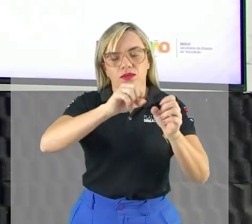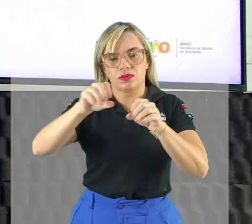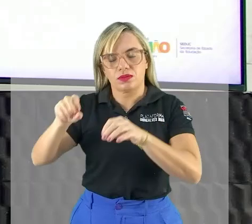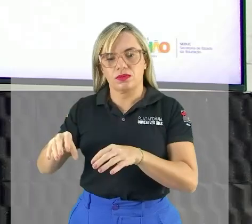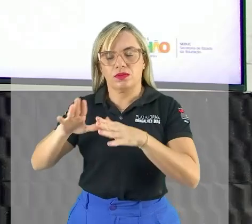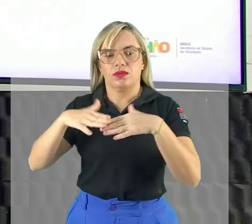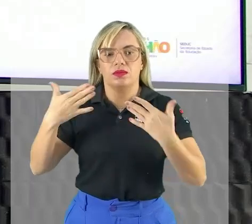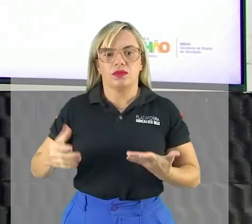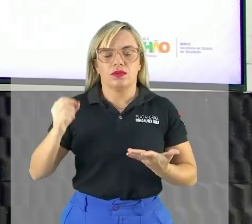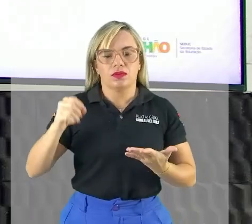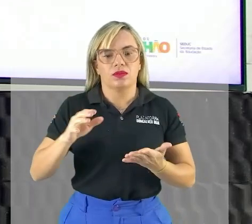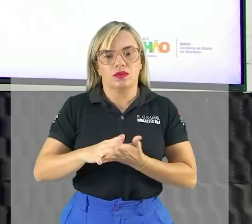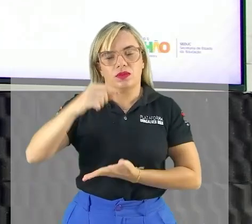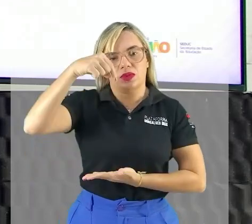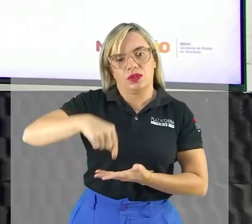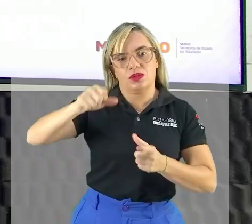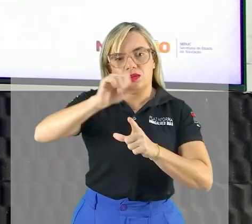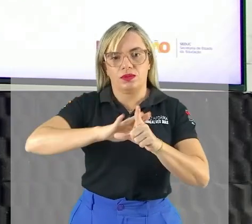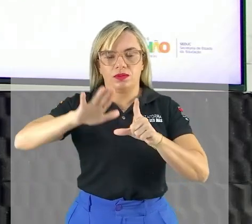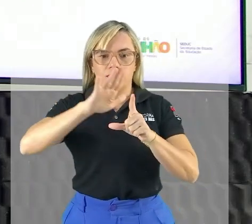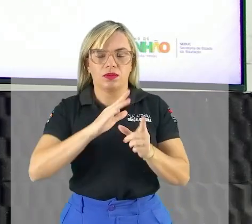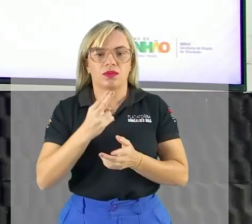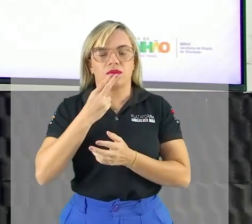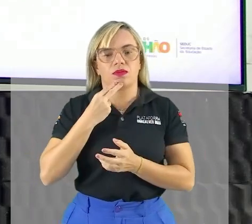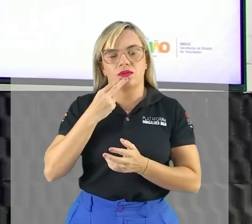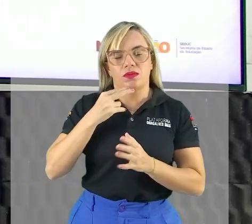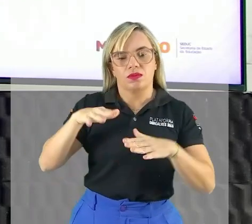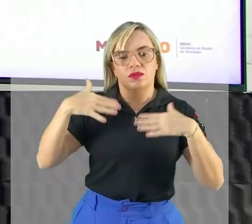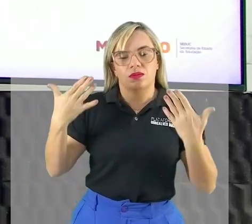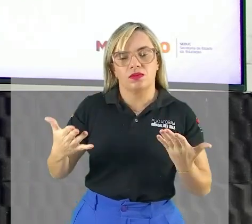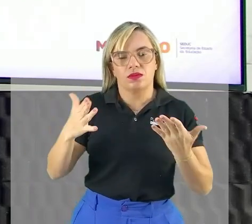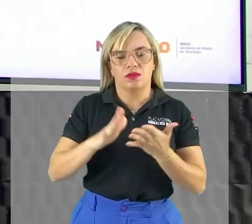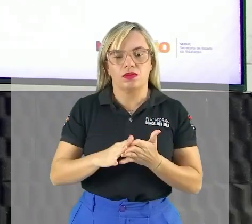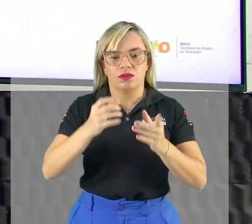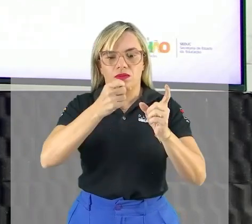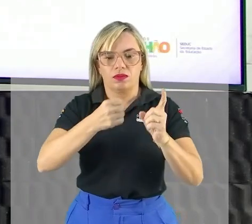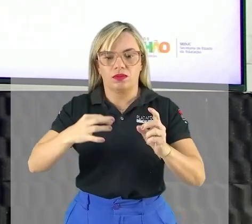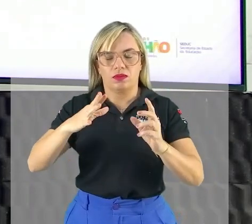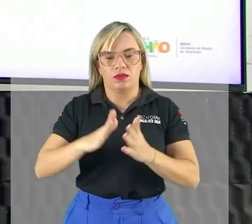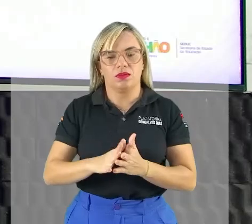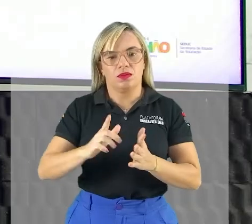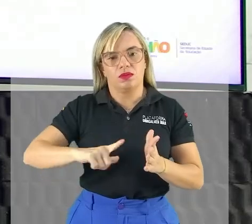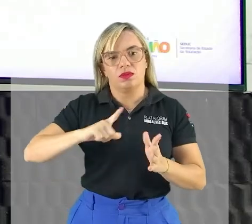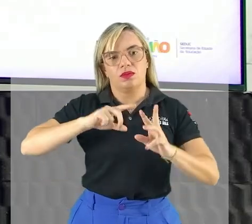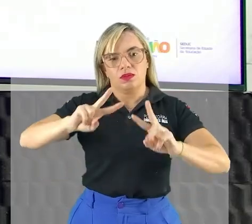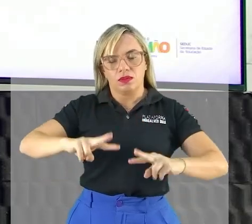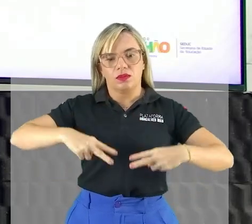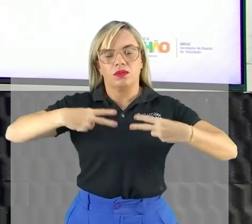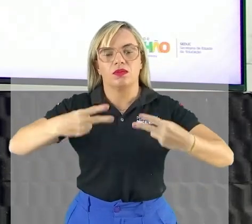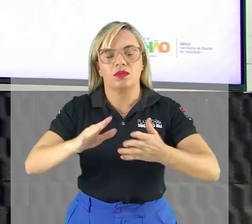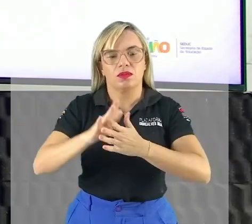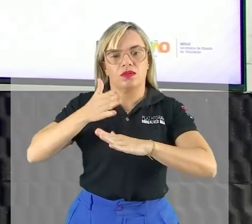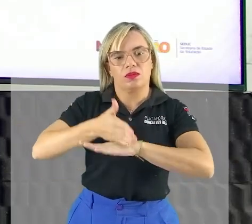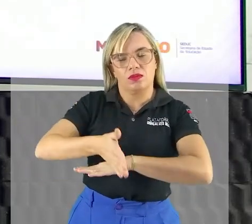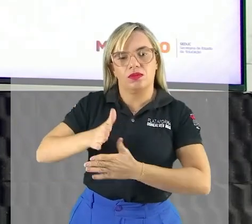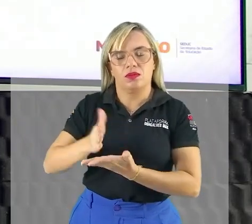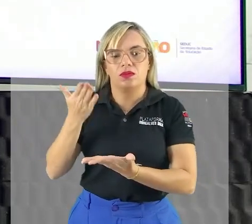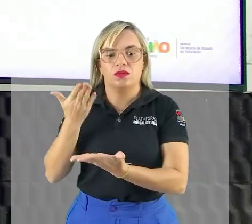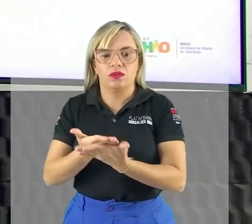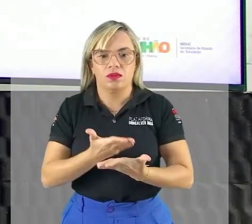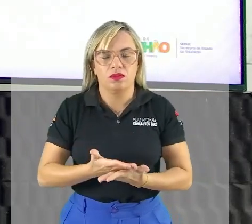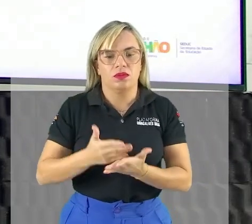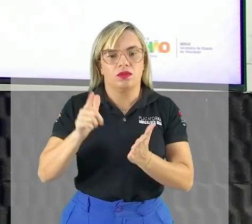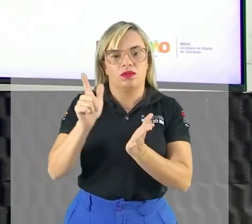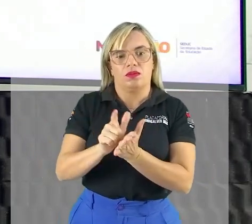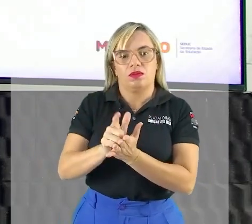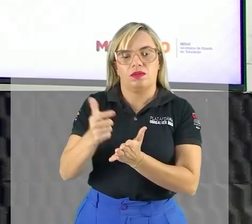de ação aqui na plataforma Gonçalves Dias inclusive aqui na descrição do vídeo você tem um link de acesso aos materiais pegue